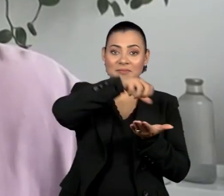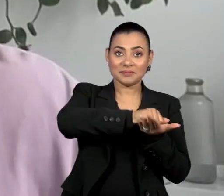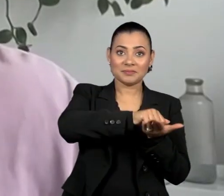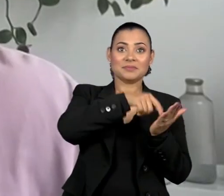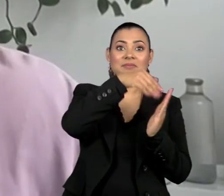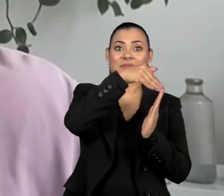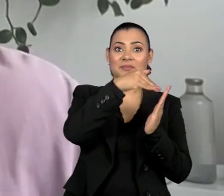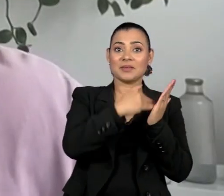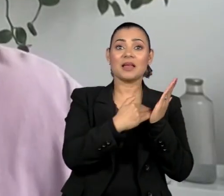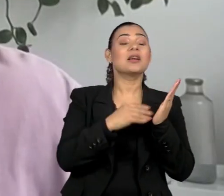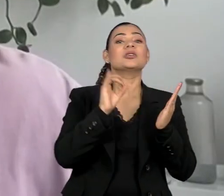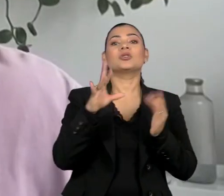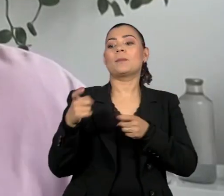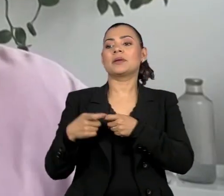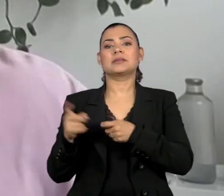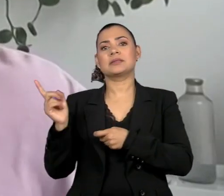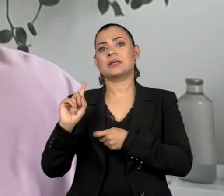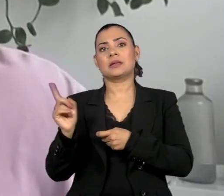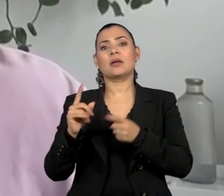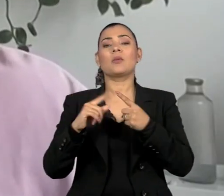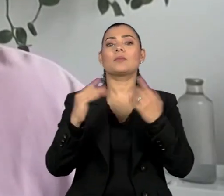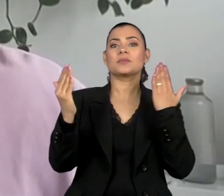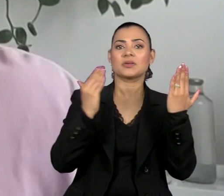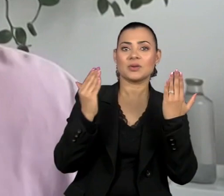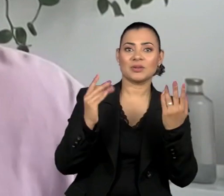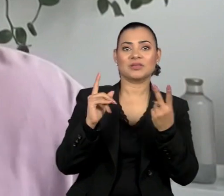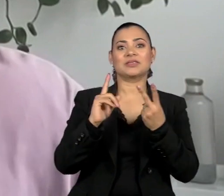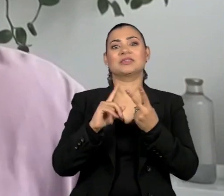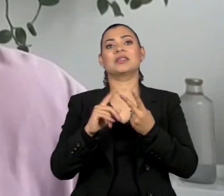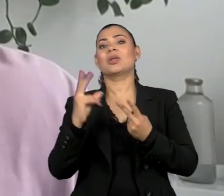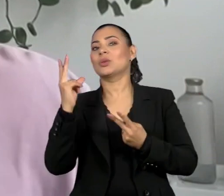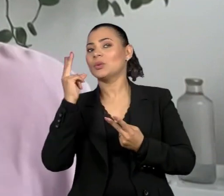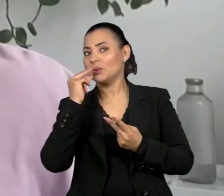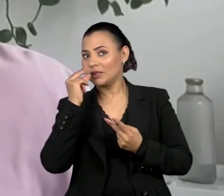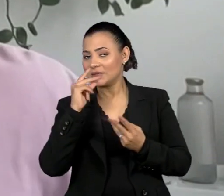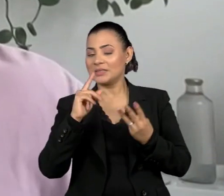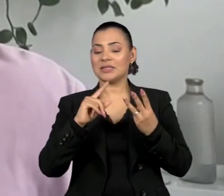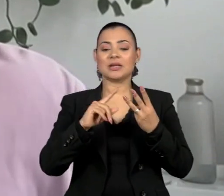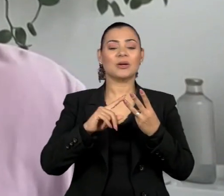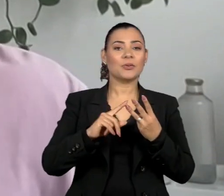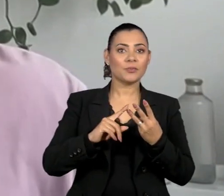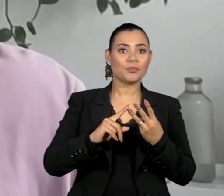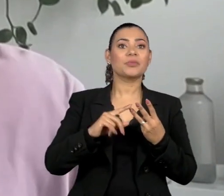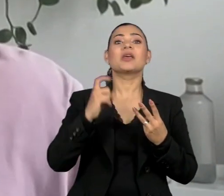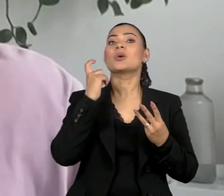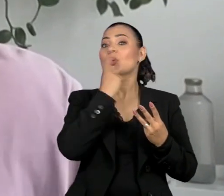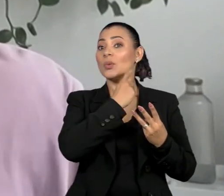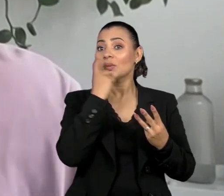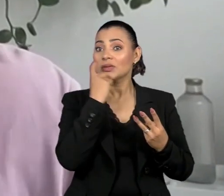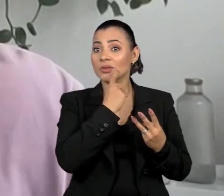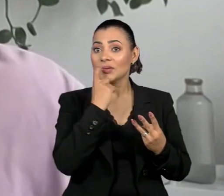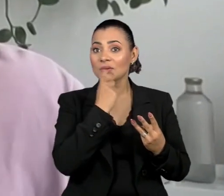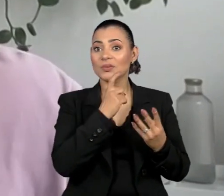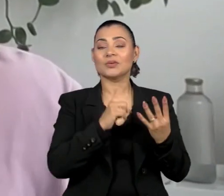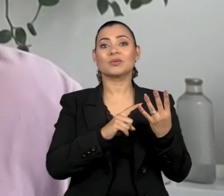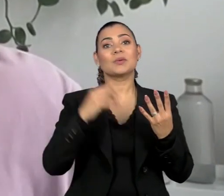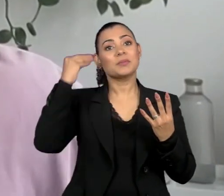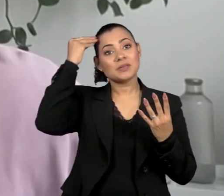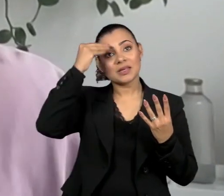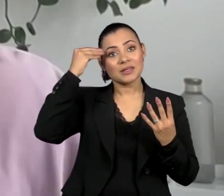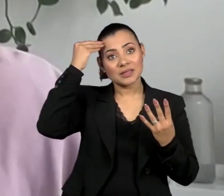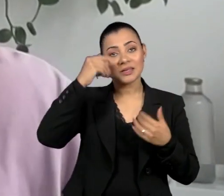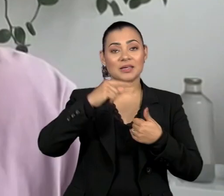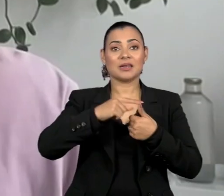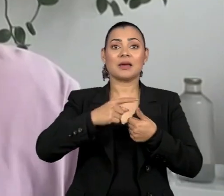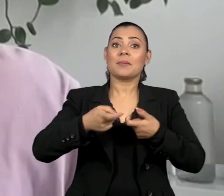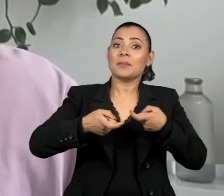de medicina, nós falamos de psicologia, nutrição, odontologia, psiquiatria,